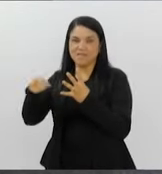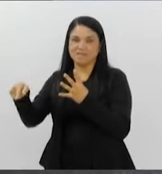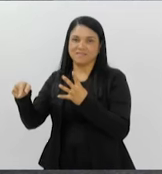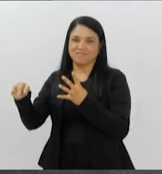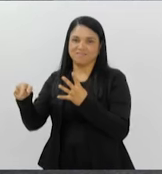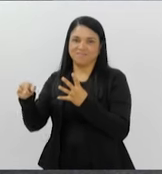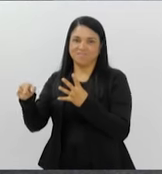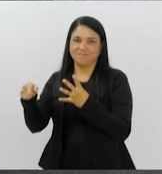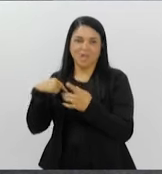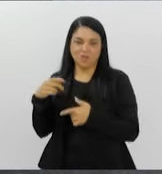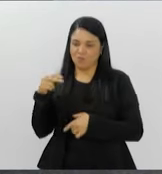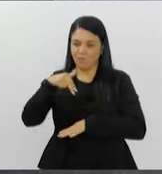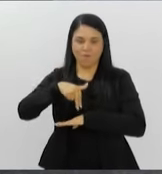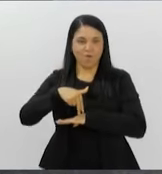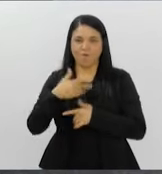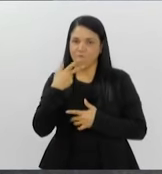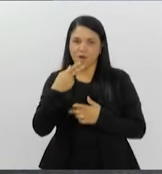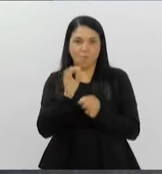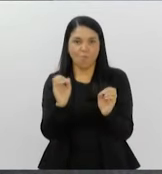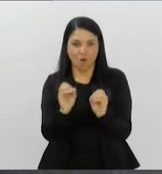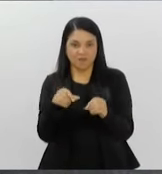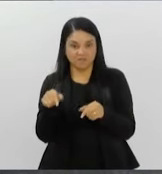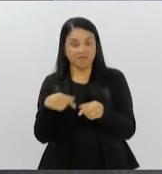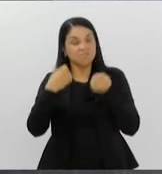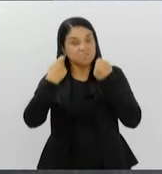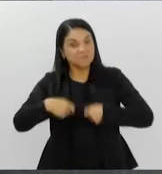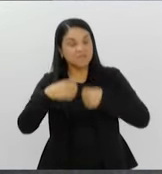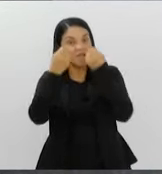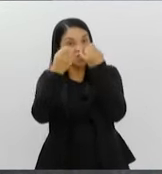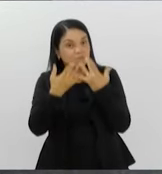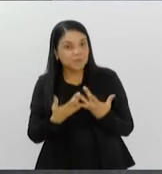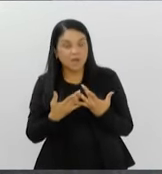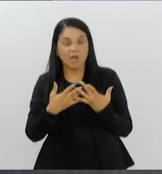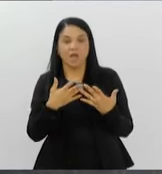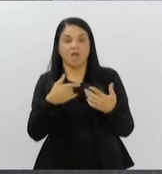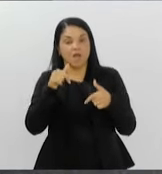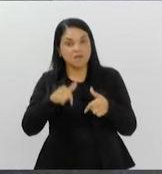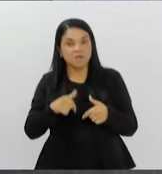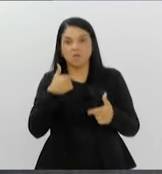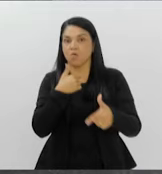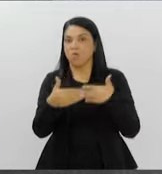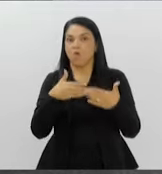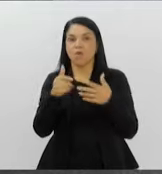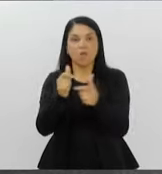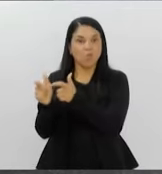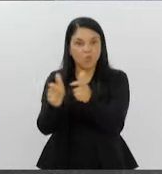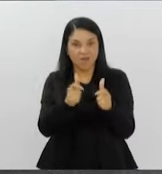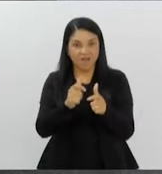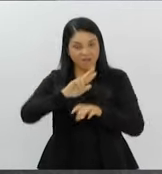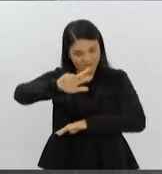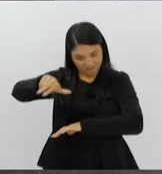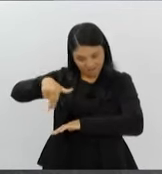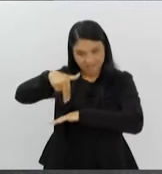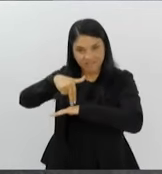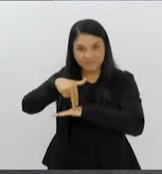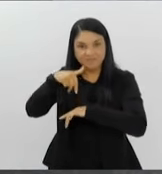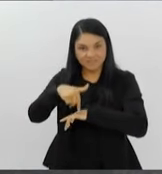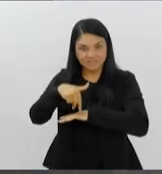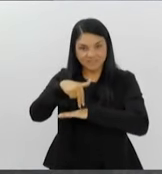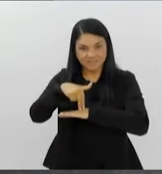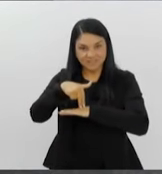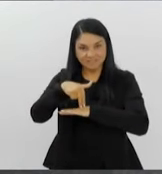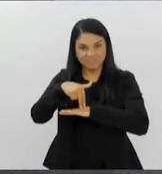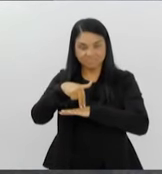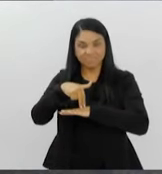casa. Então é isso que ele deve se explicar, seja aqui ou em qualquer lugar. Porque vim para essa tribuna, na ausência